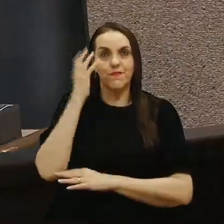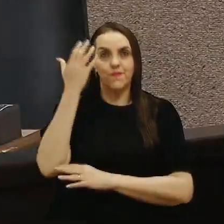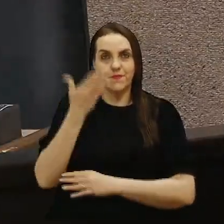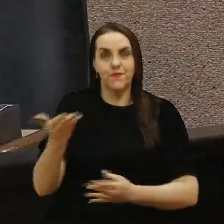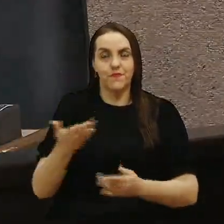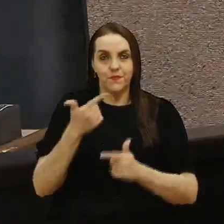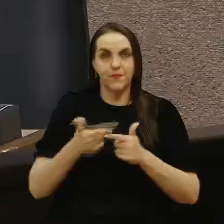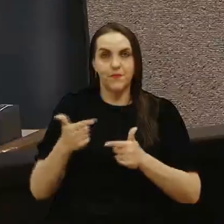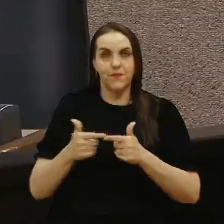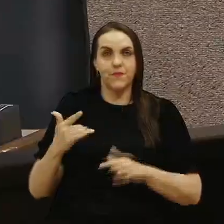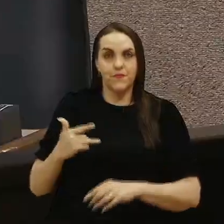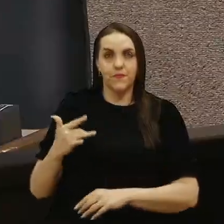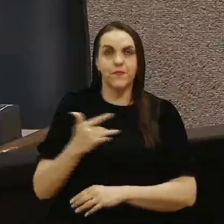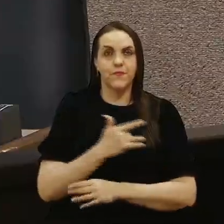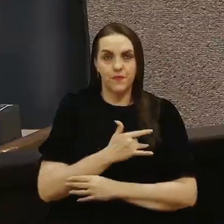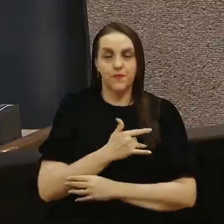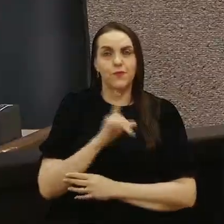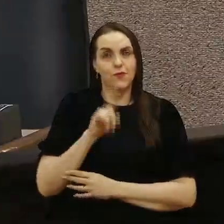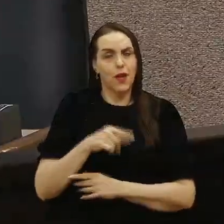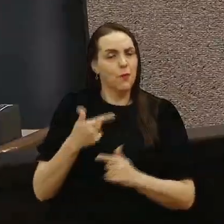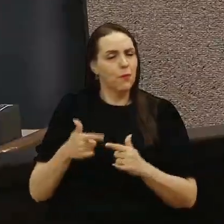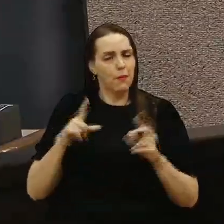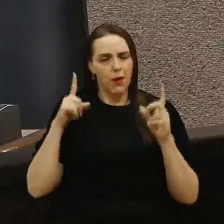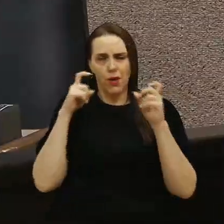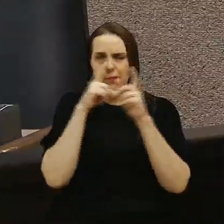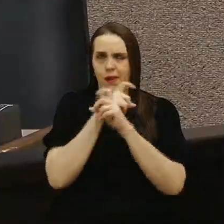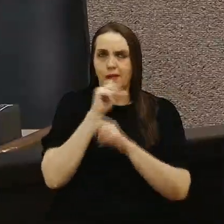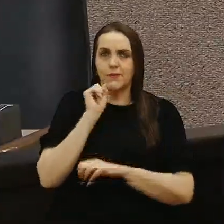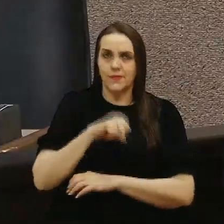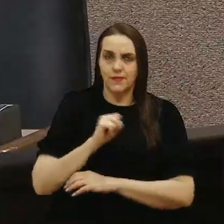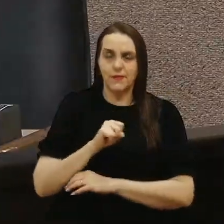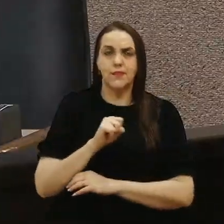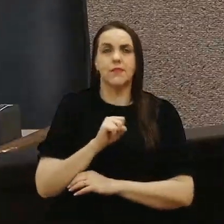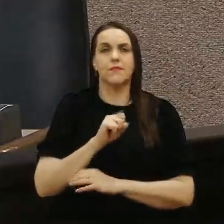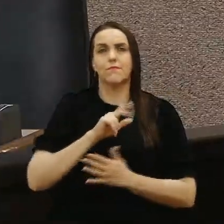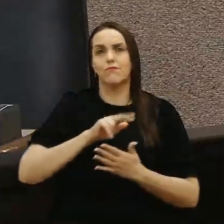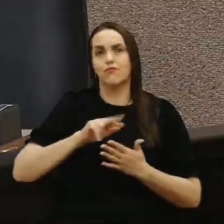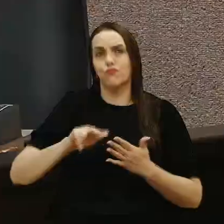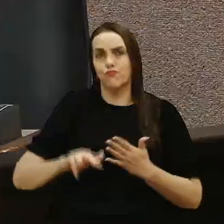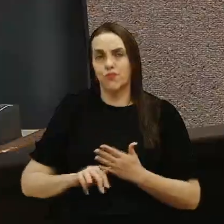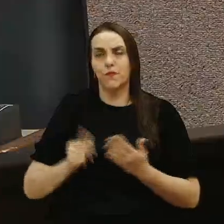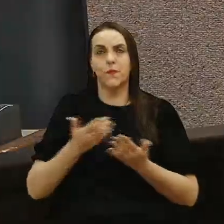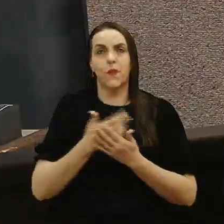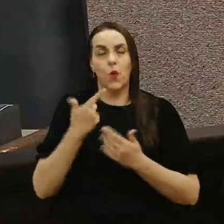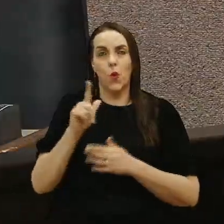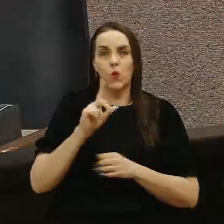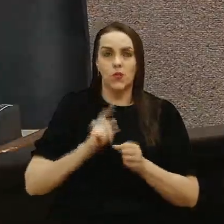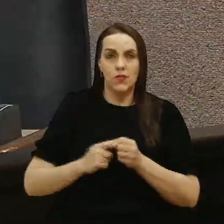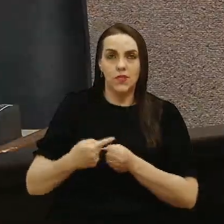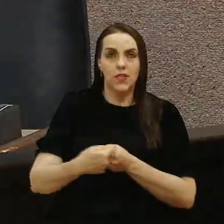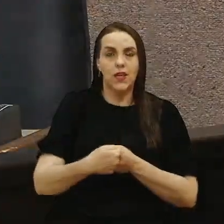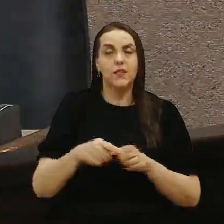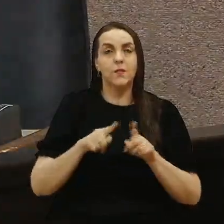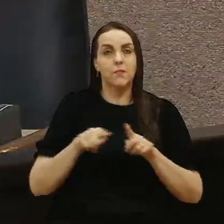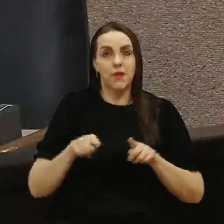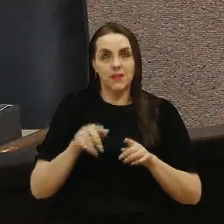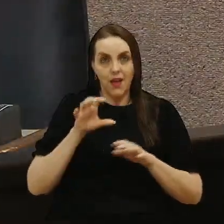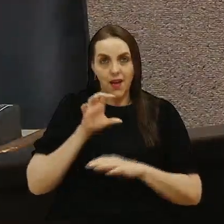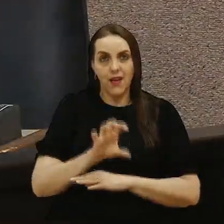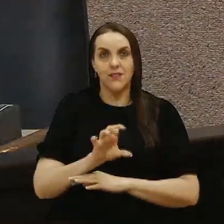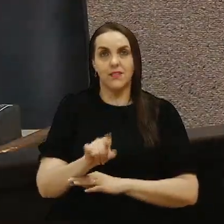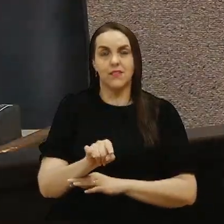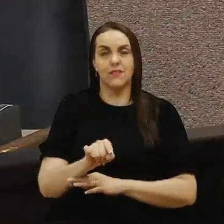o problema da saúde, que é um problema complexo, que envolve diversas outras questões, outros municípios, mas assim,